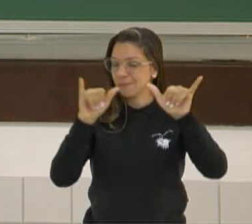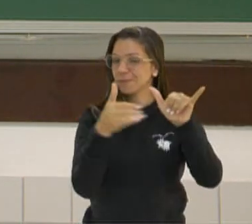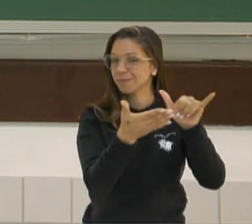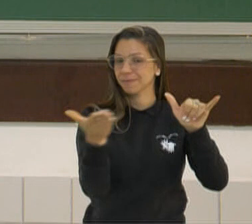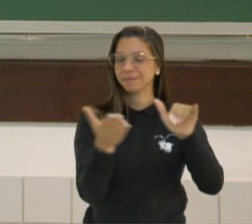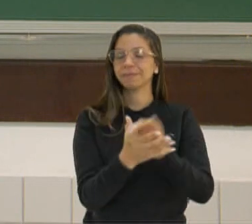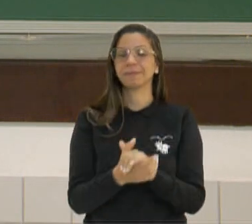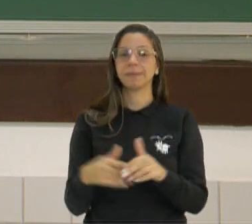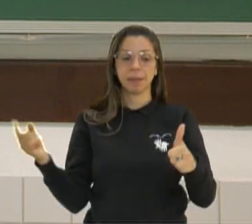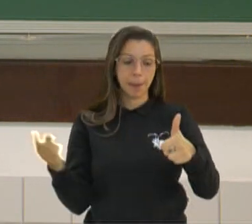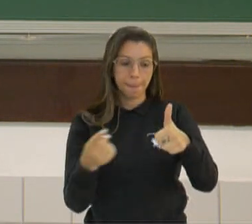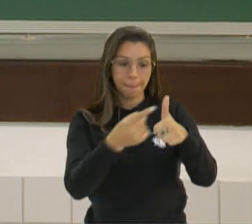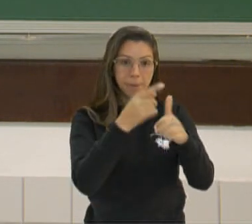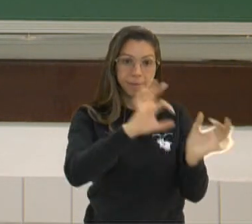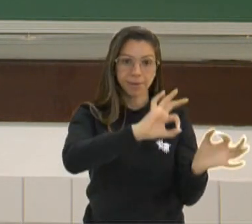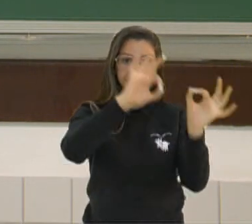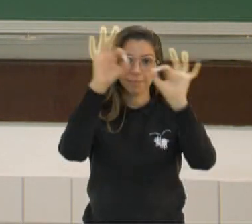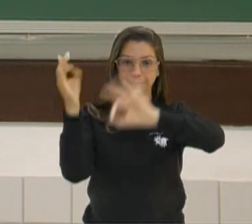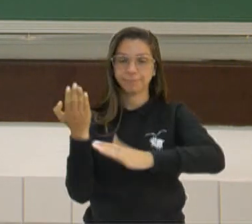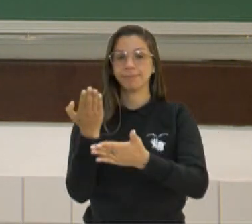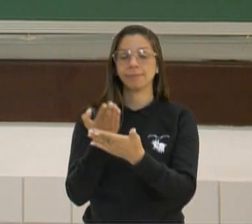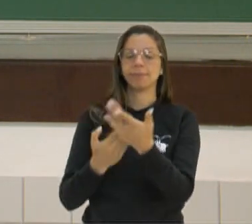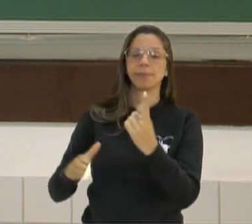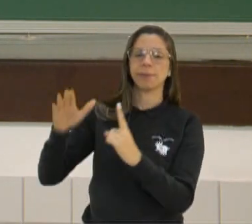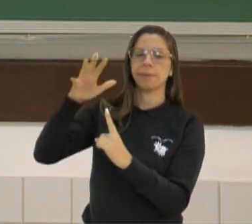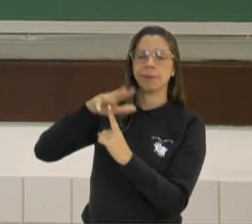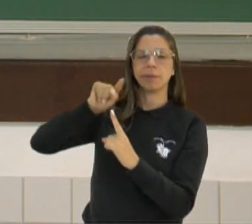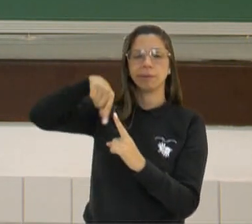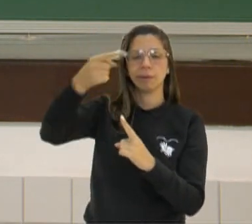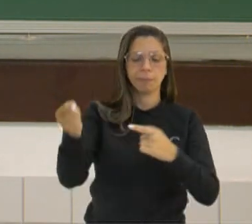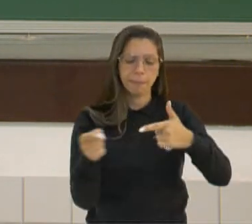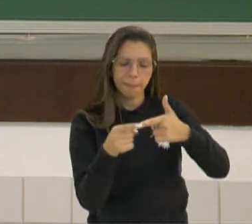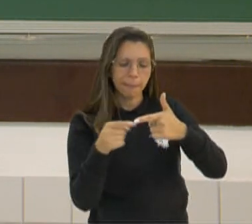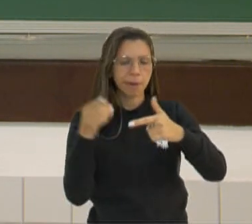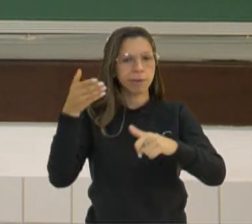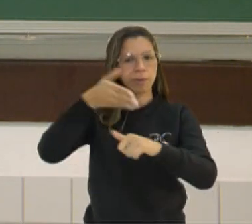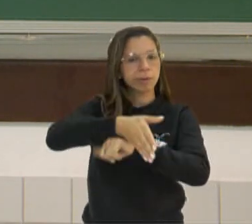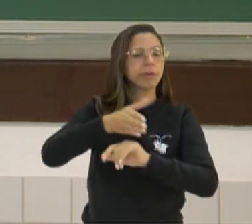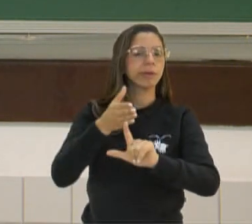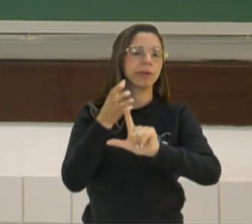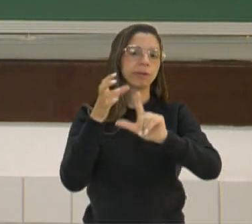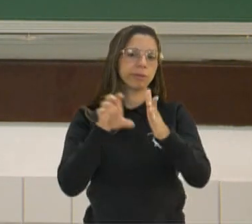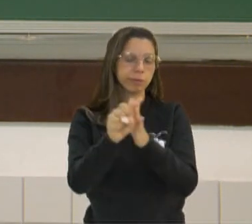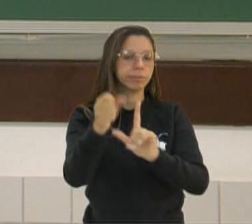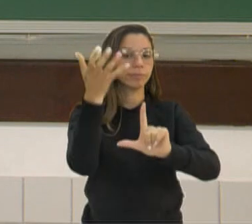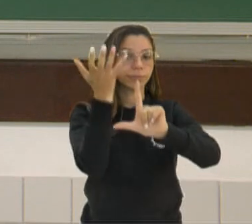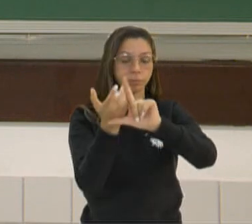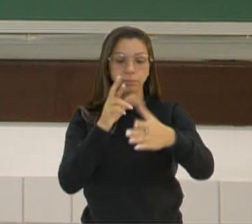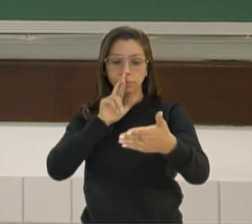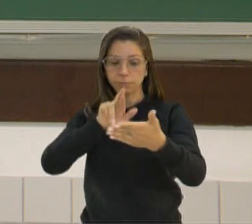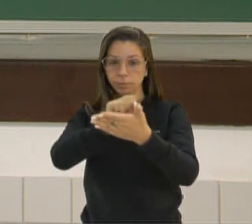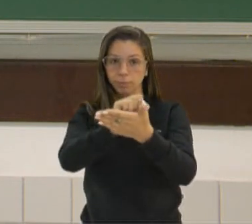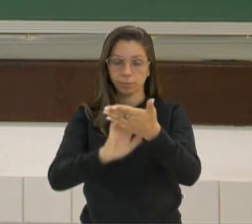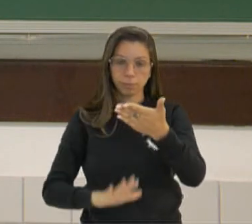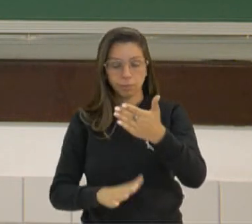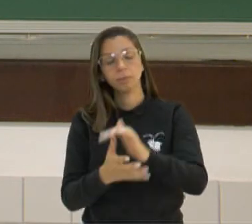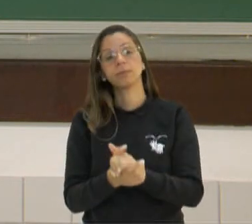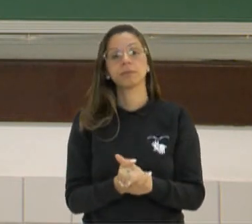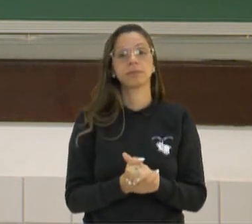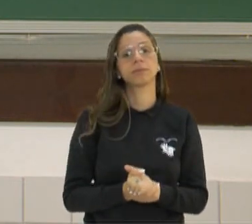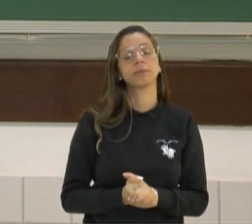vocês. Primeiro, assista às aulas Paraná. Depois acesse o Google Classroom, realize as atividades, testando